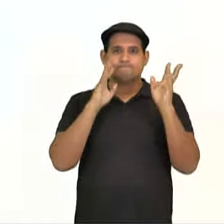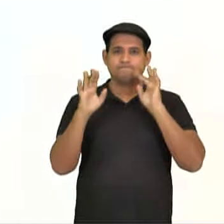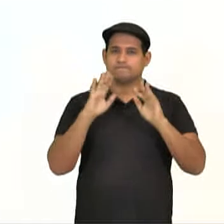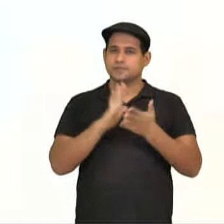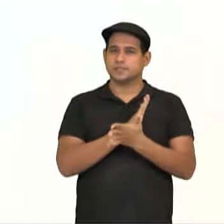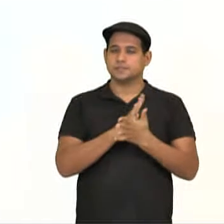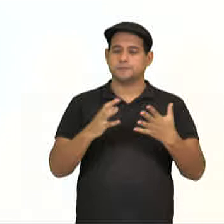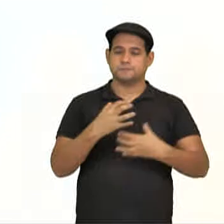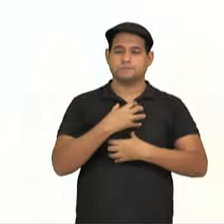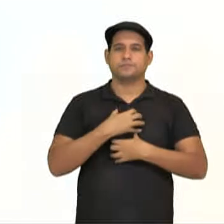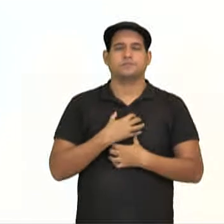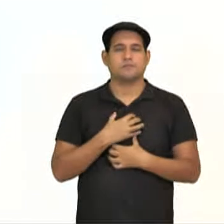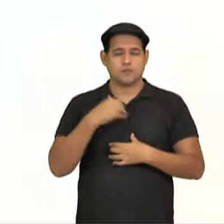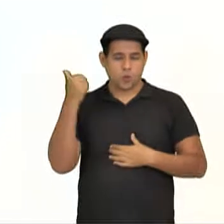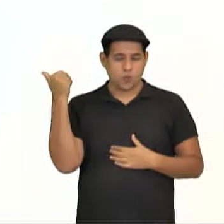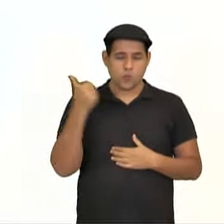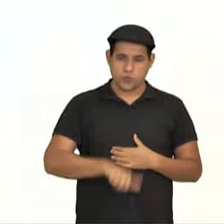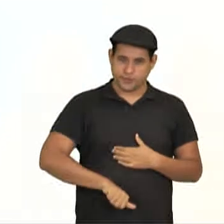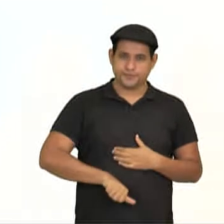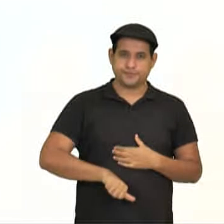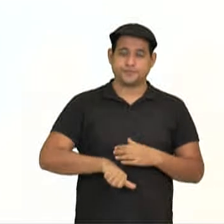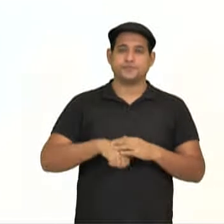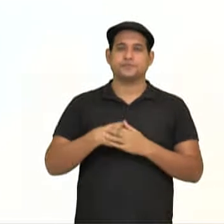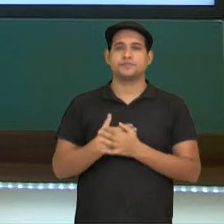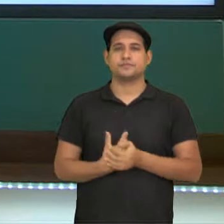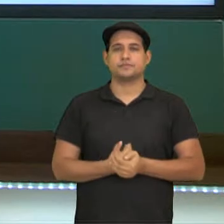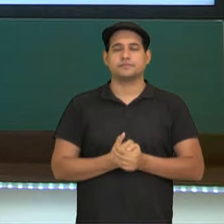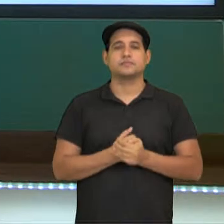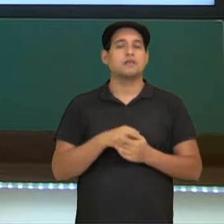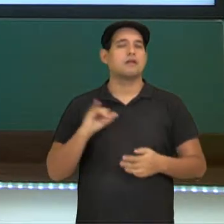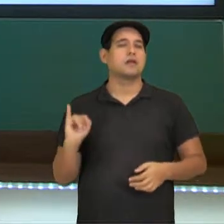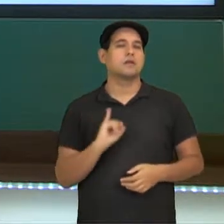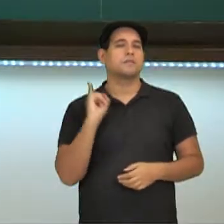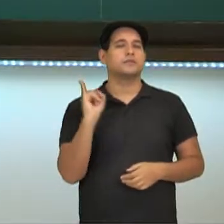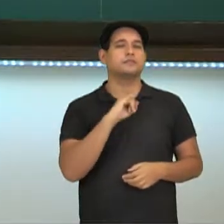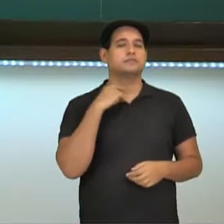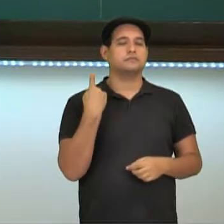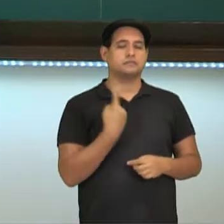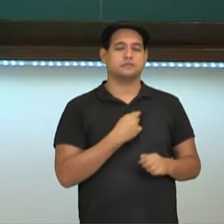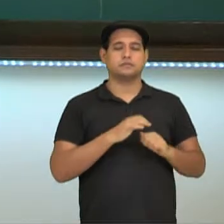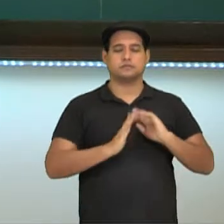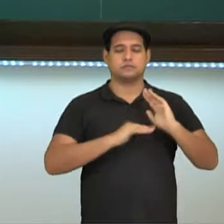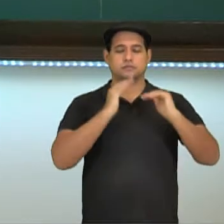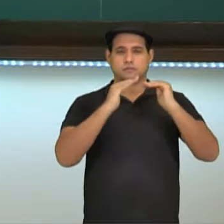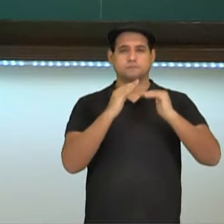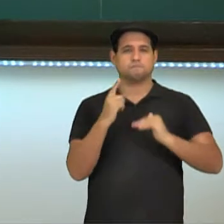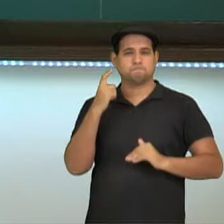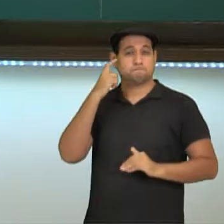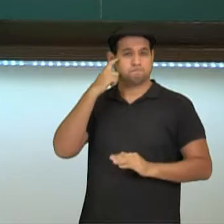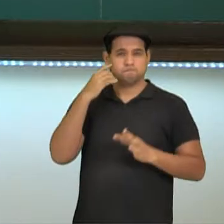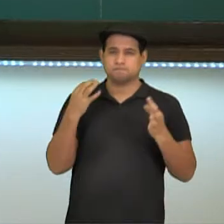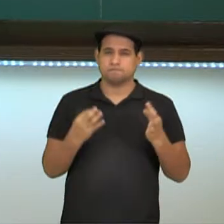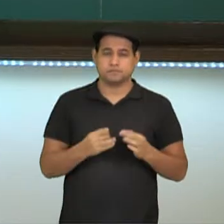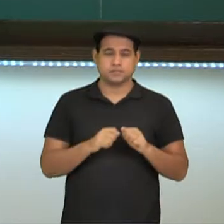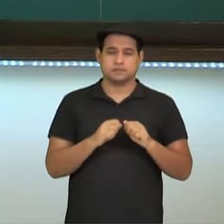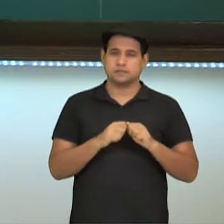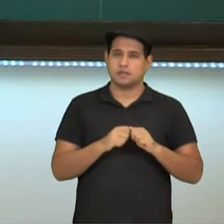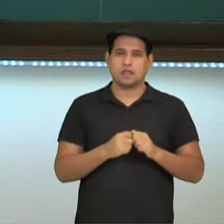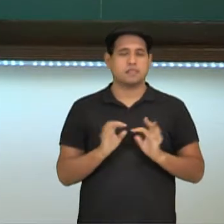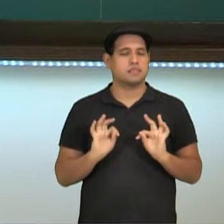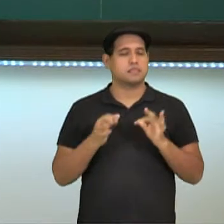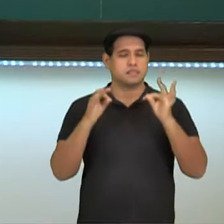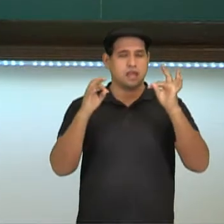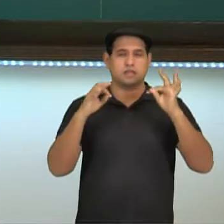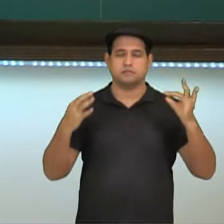vezes influenciados negativamente. Então, é muito importante nós desenvolvermos essa capacidade de realizar essas técnicas